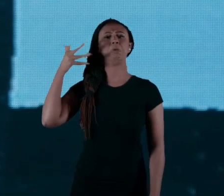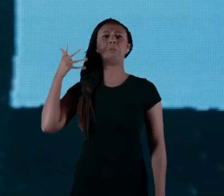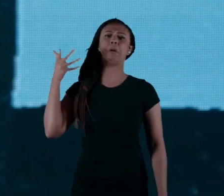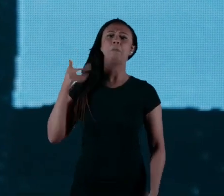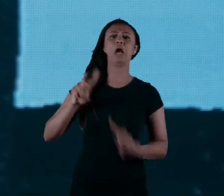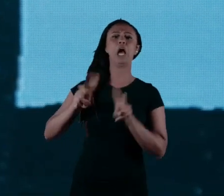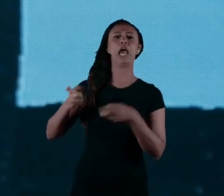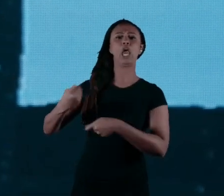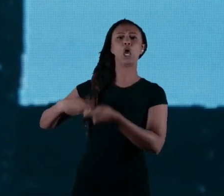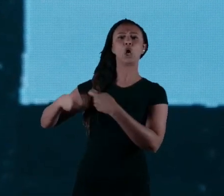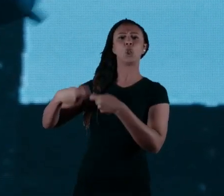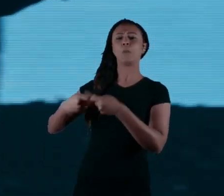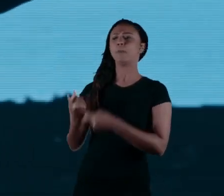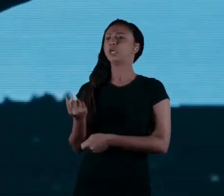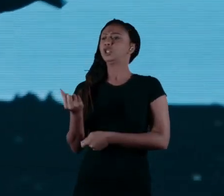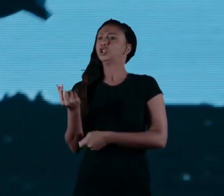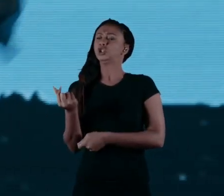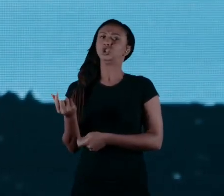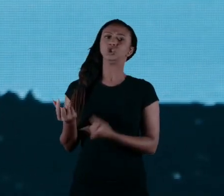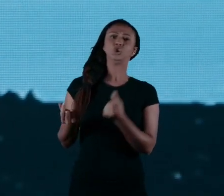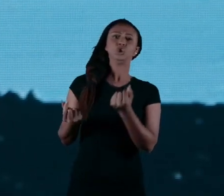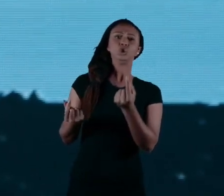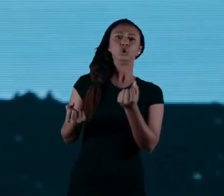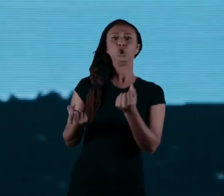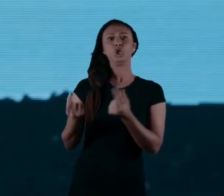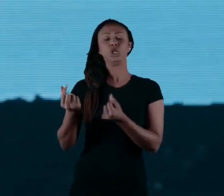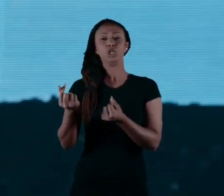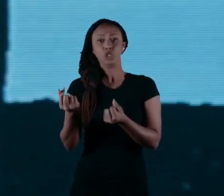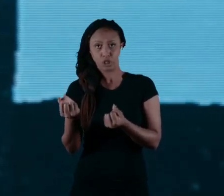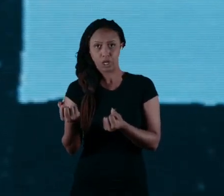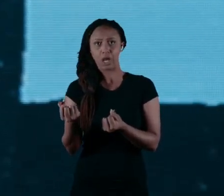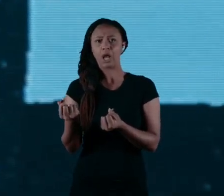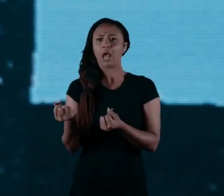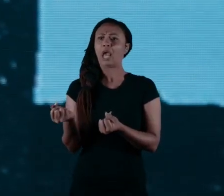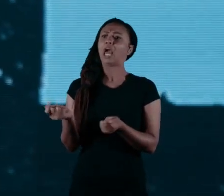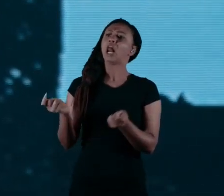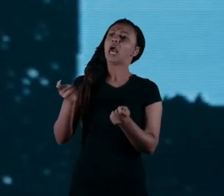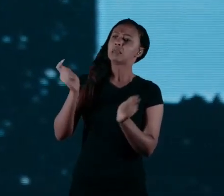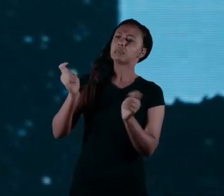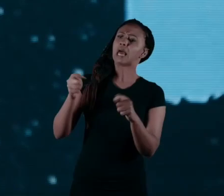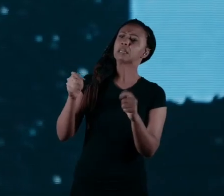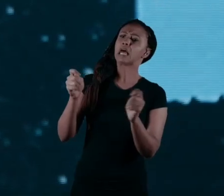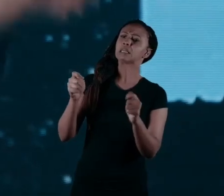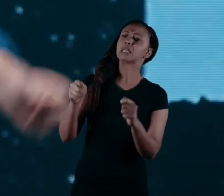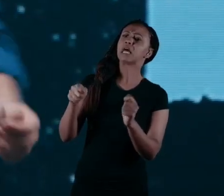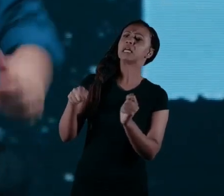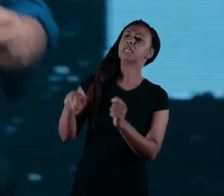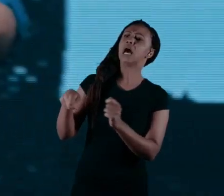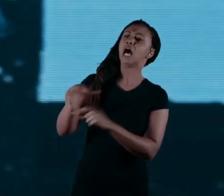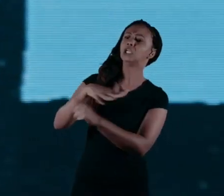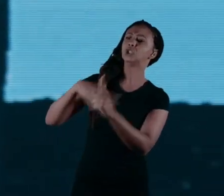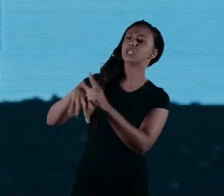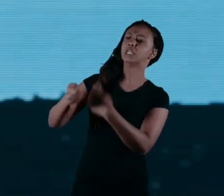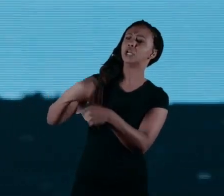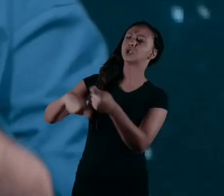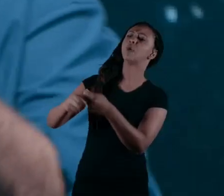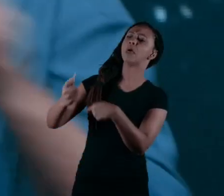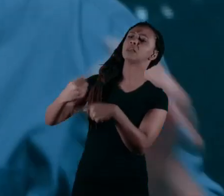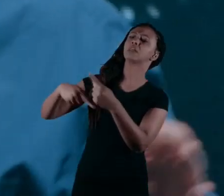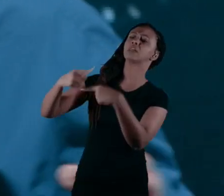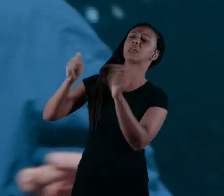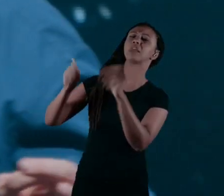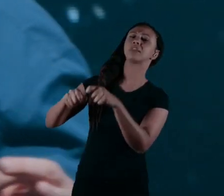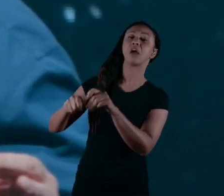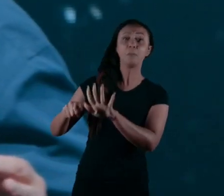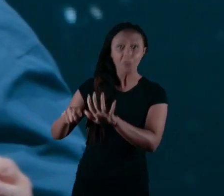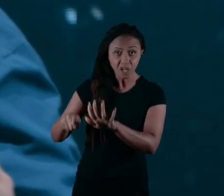economês. Eles falam de elementos que podem transformar a realidade econômica, mas não estão nem